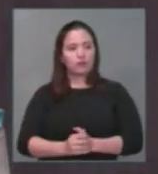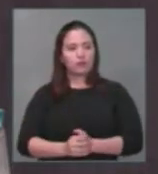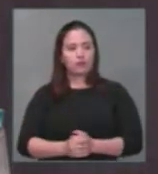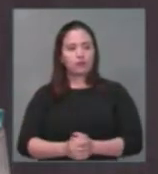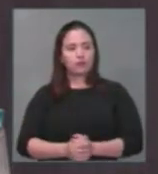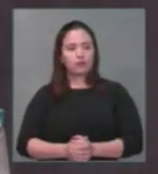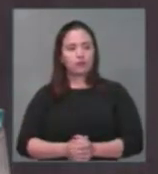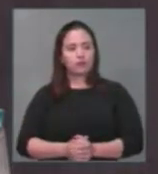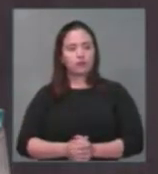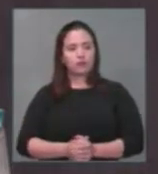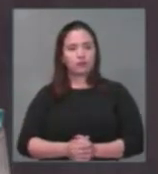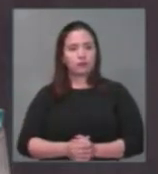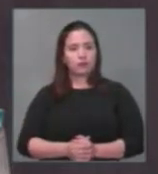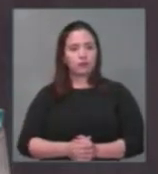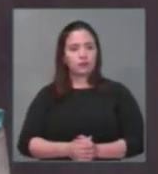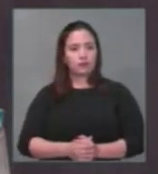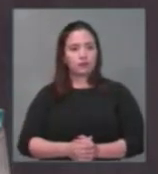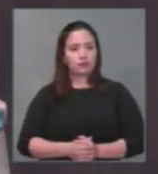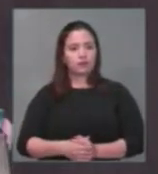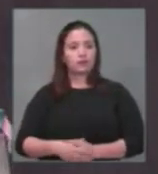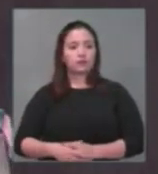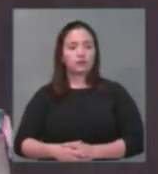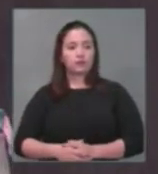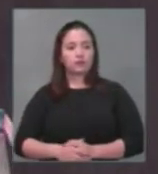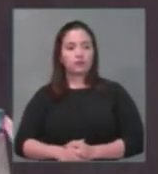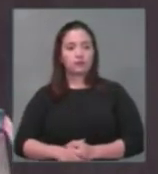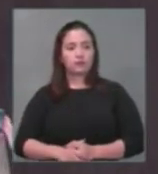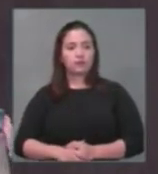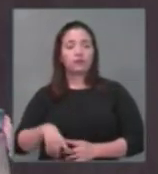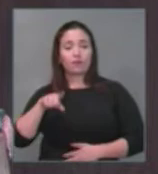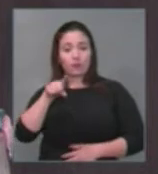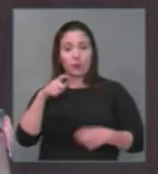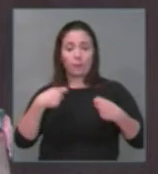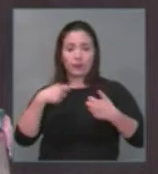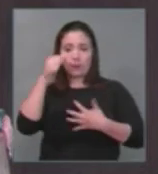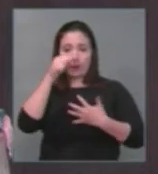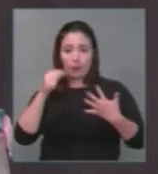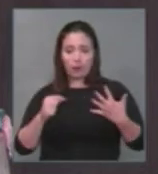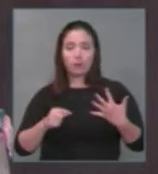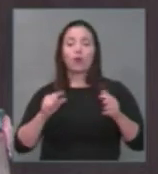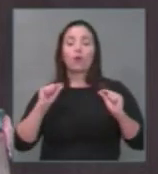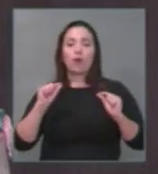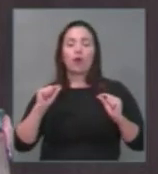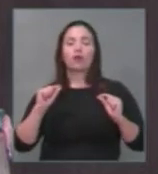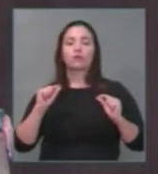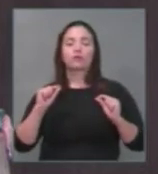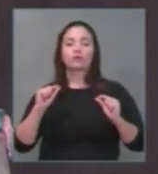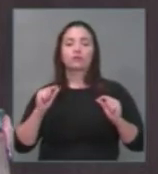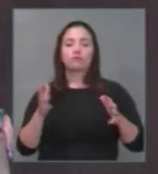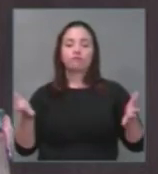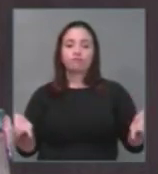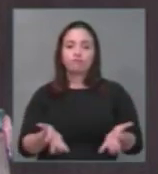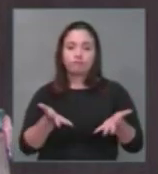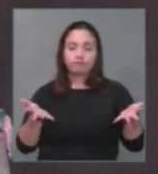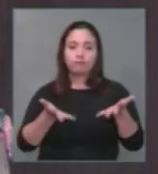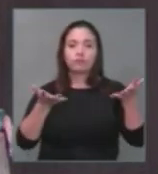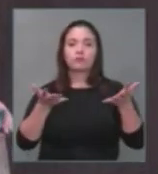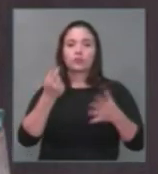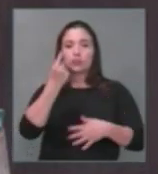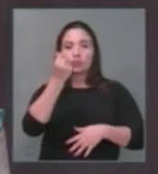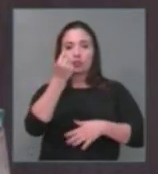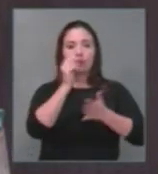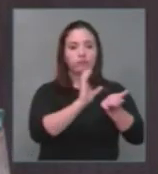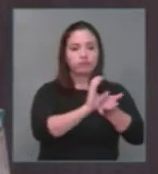fará com medidas efetivas para a inclusão laboral, para a distribuição da